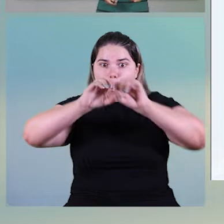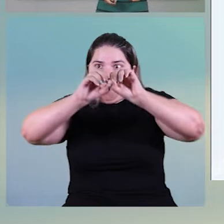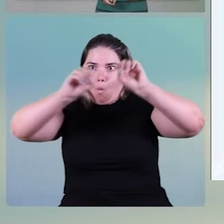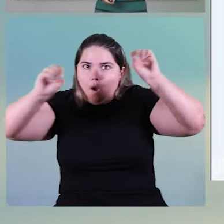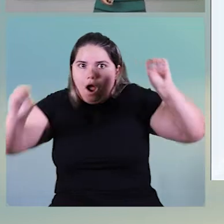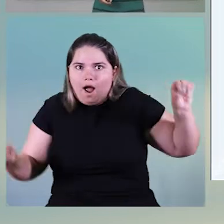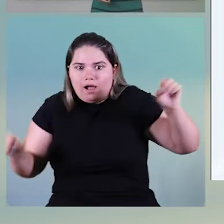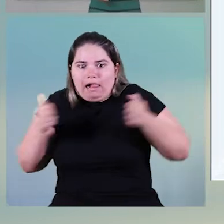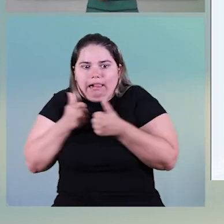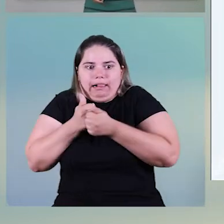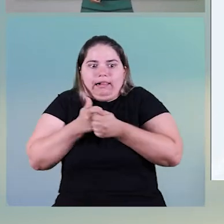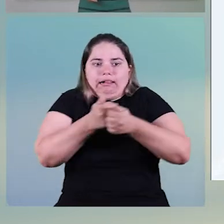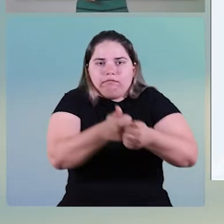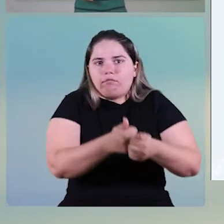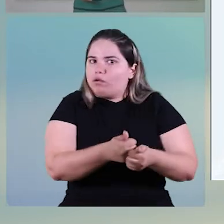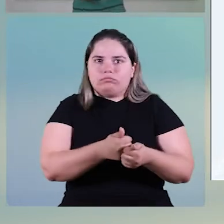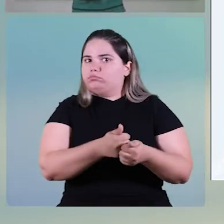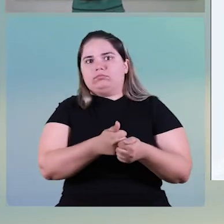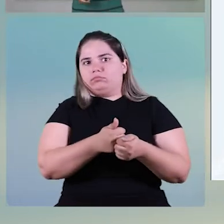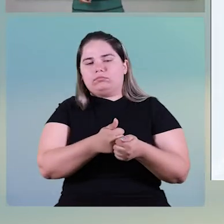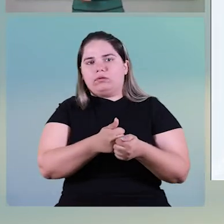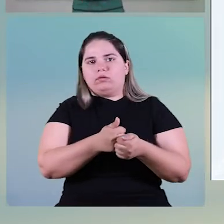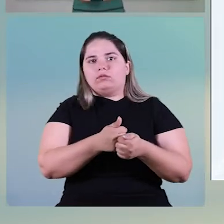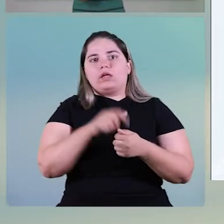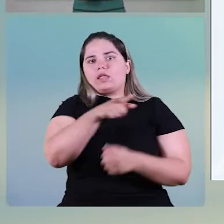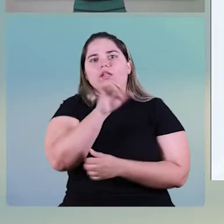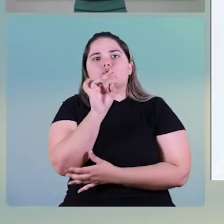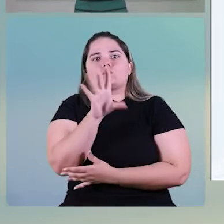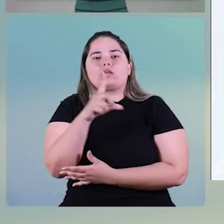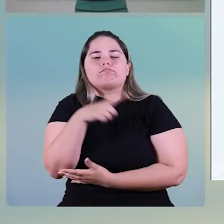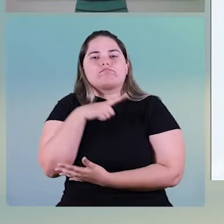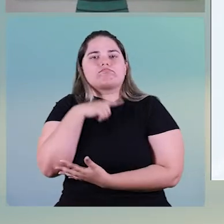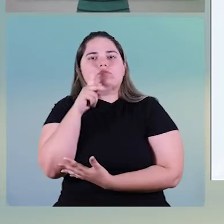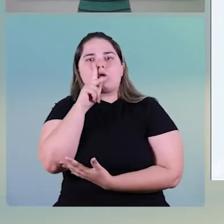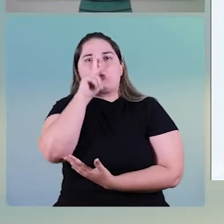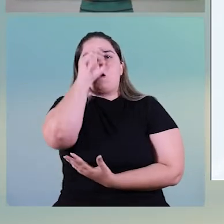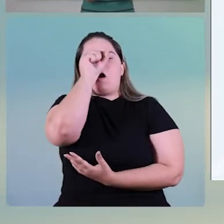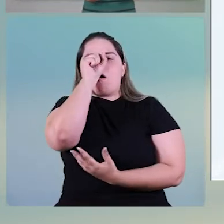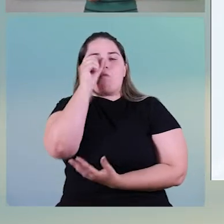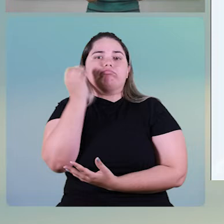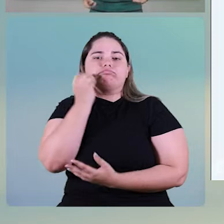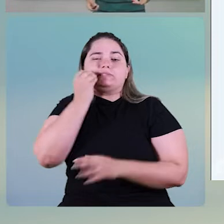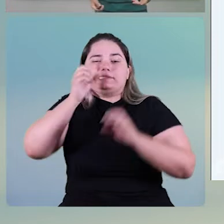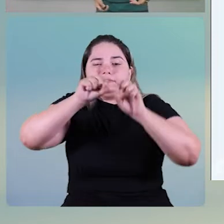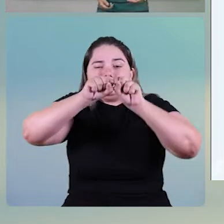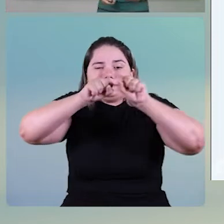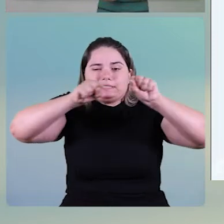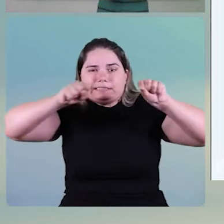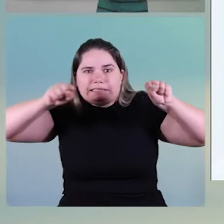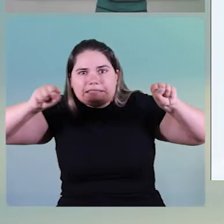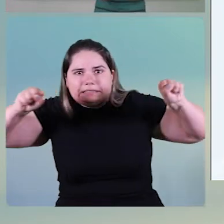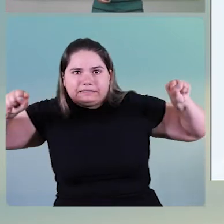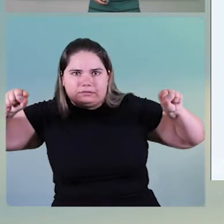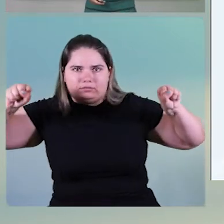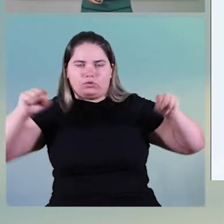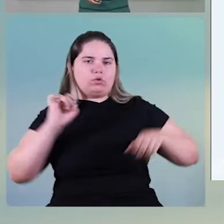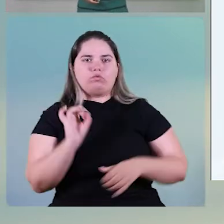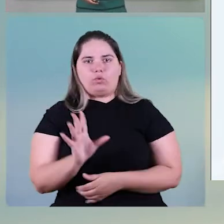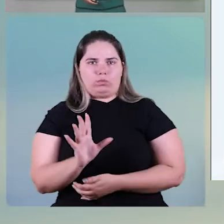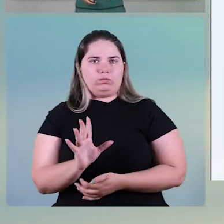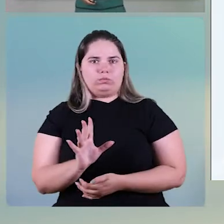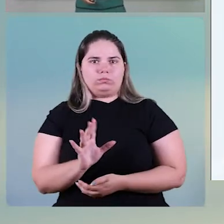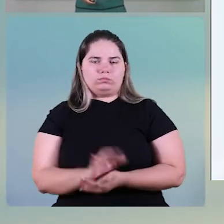a corda apenas exerce força no sentido de esticá-la, de deixá-la tensa.